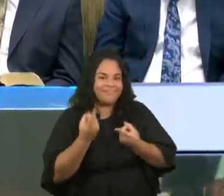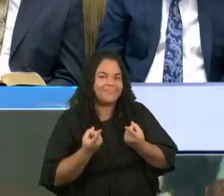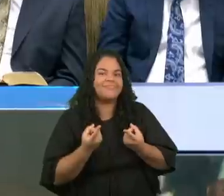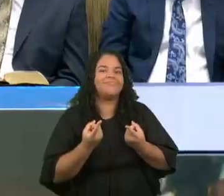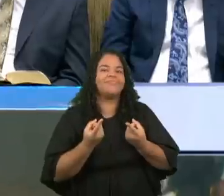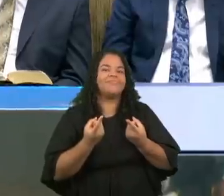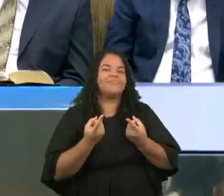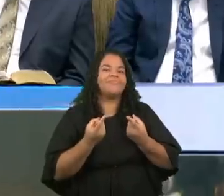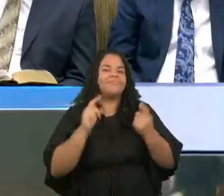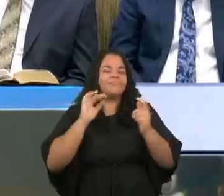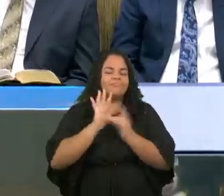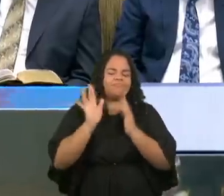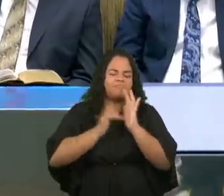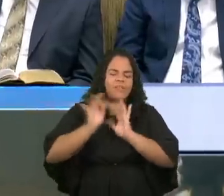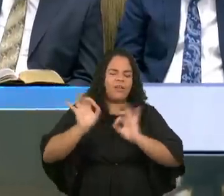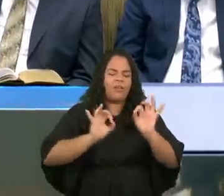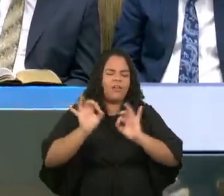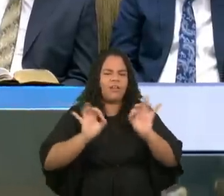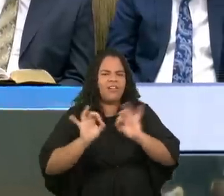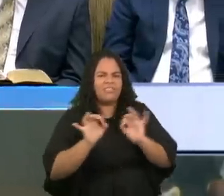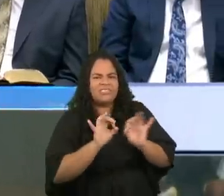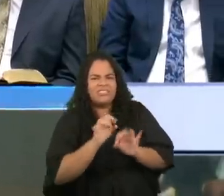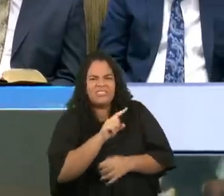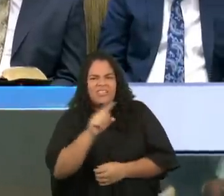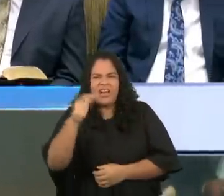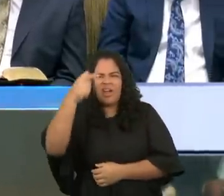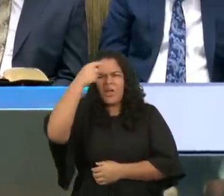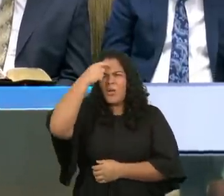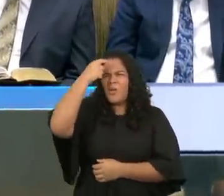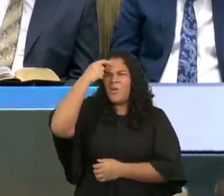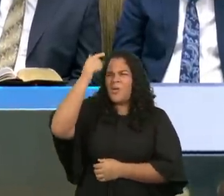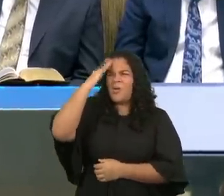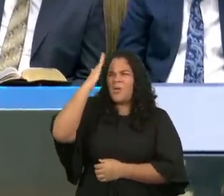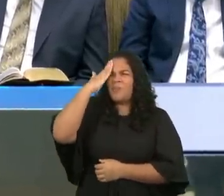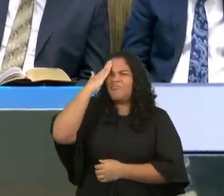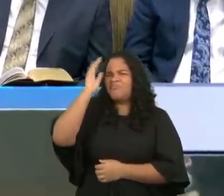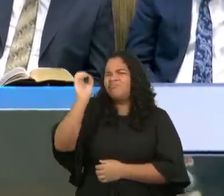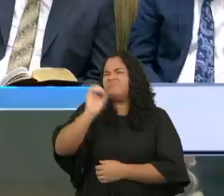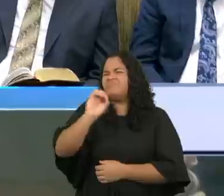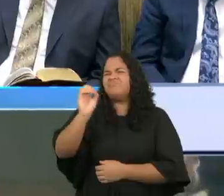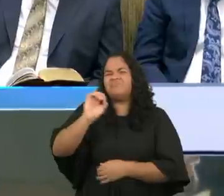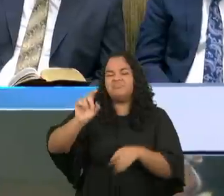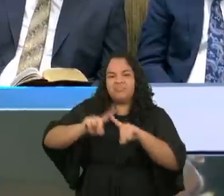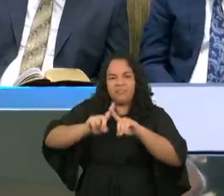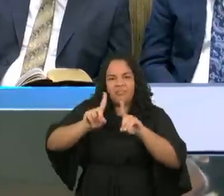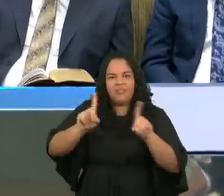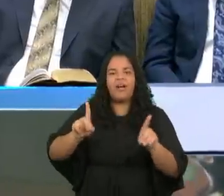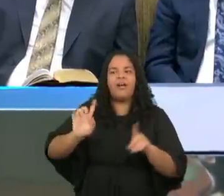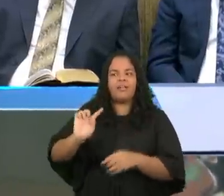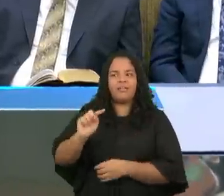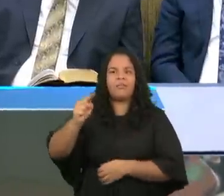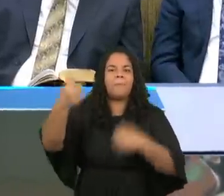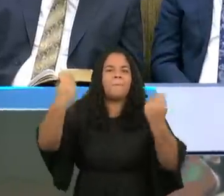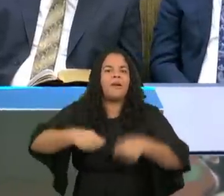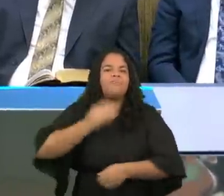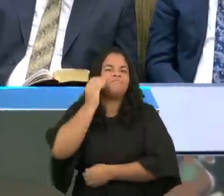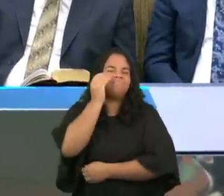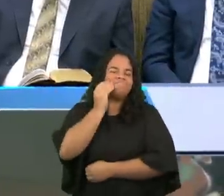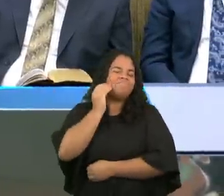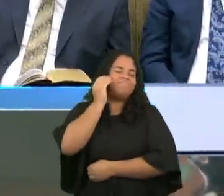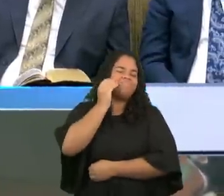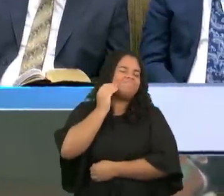depois. Tu conhecerás depois. Eu quero te dizer que o conhecimento de Deus é experimental. E quem